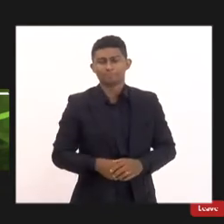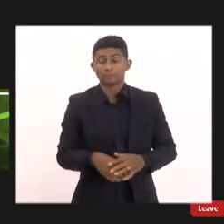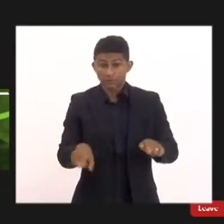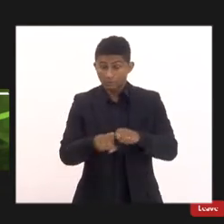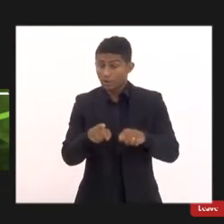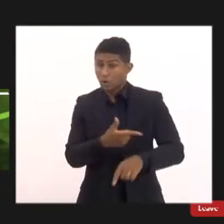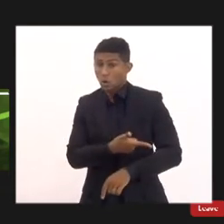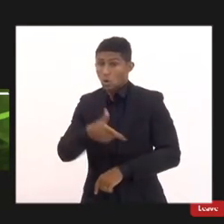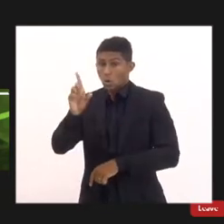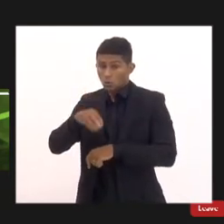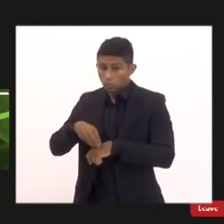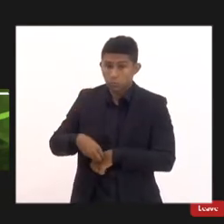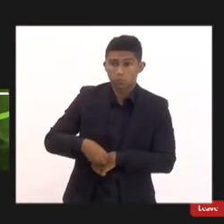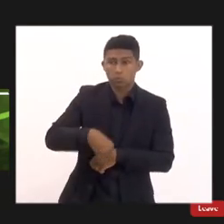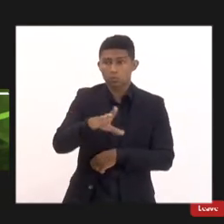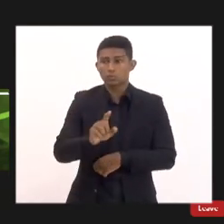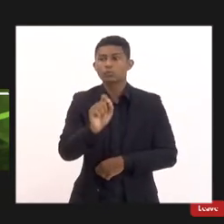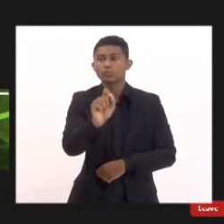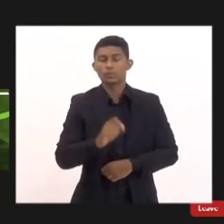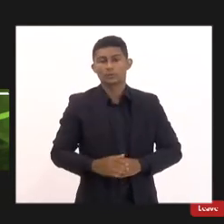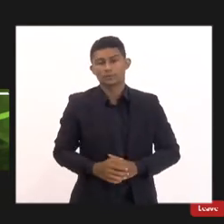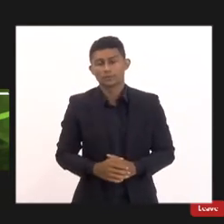considero válida, seria